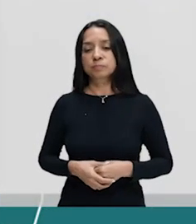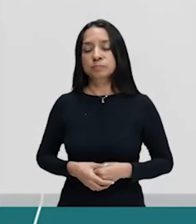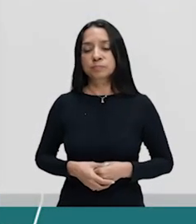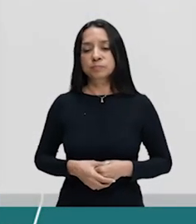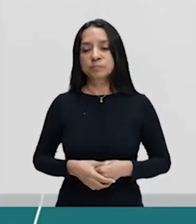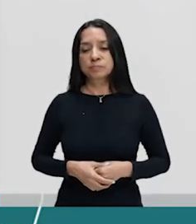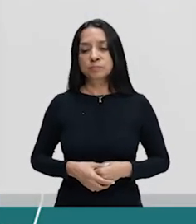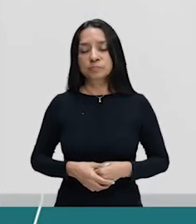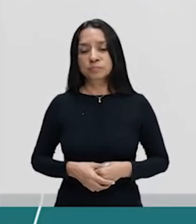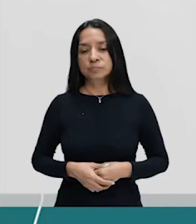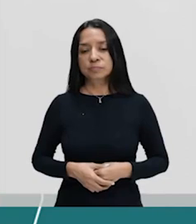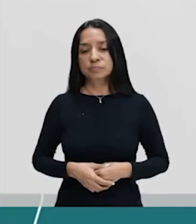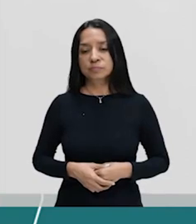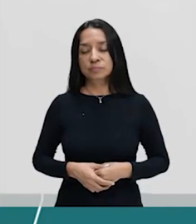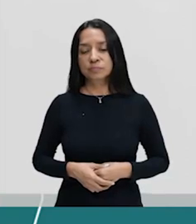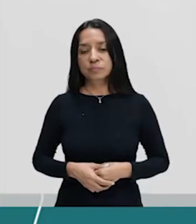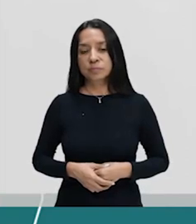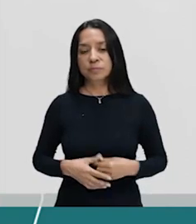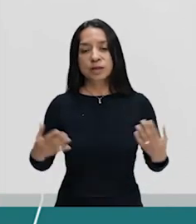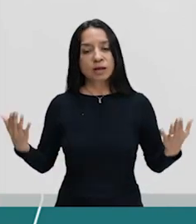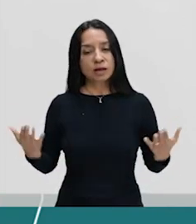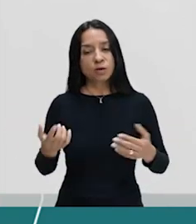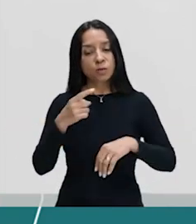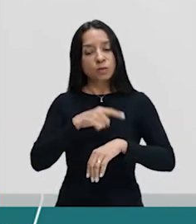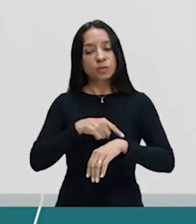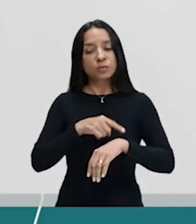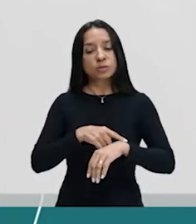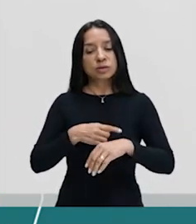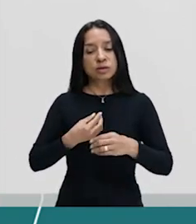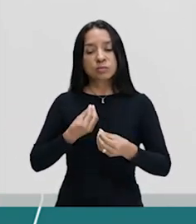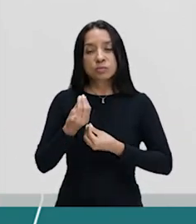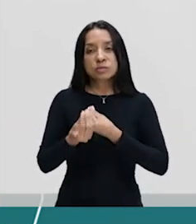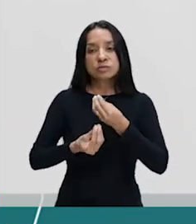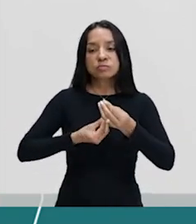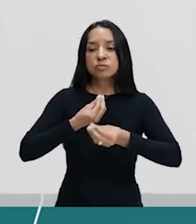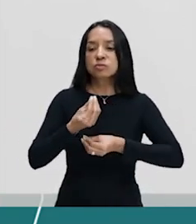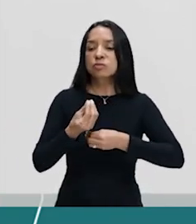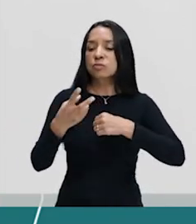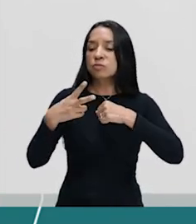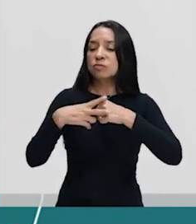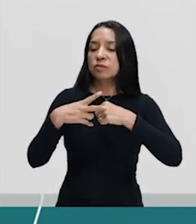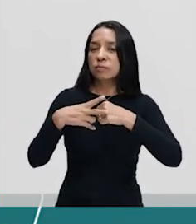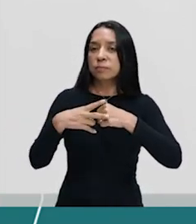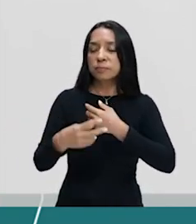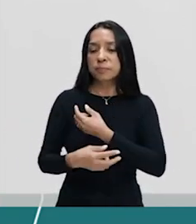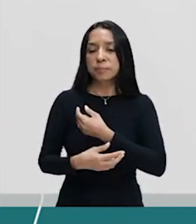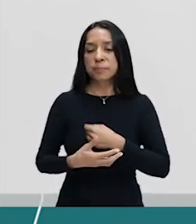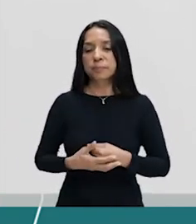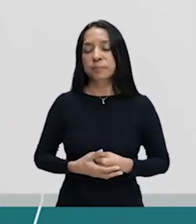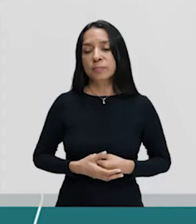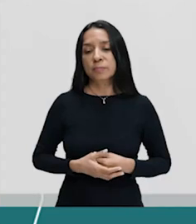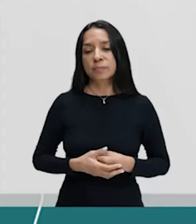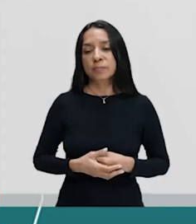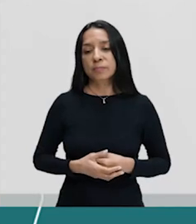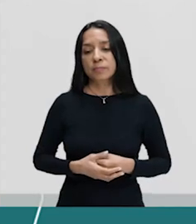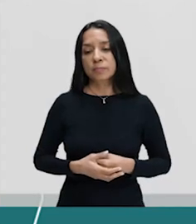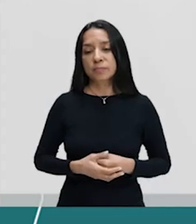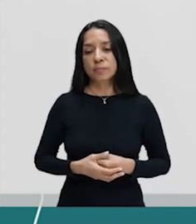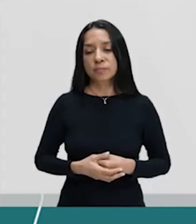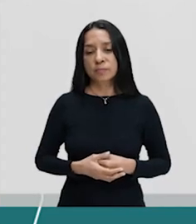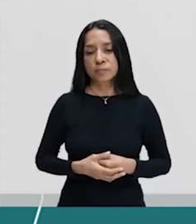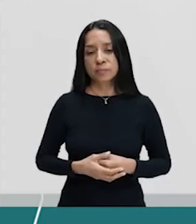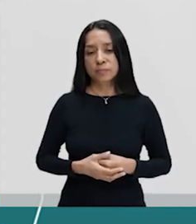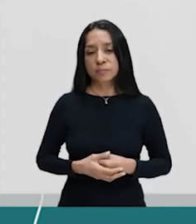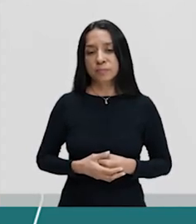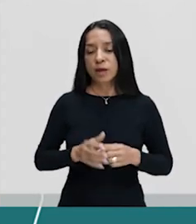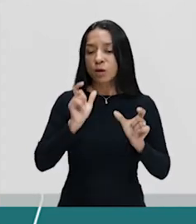Vamos agora para os tempos e modos verbais que nós podemos conjugar o verbo estar. Conjugações do verbo estar em